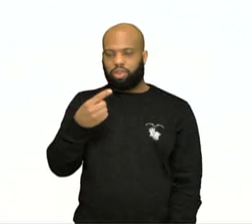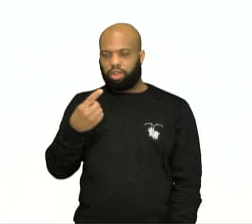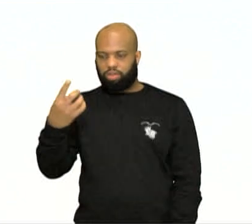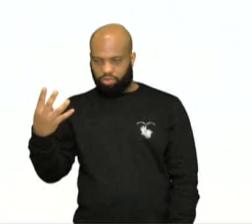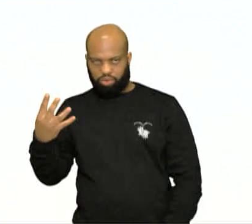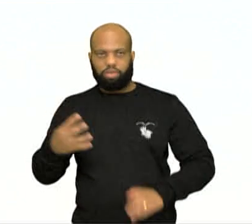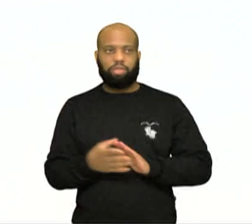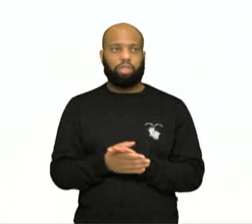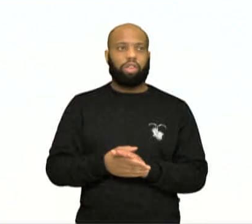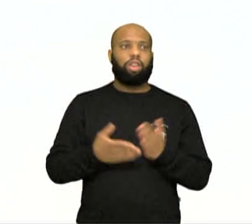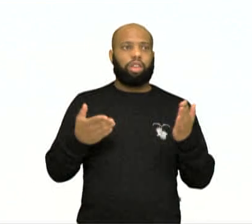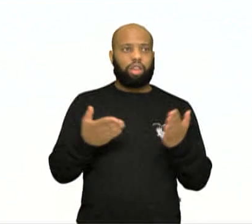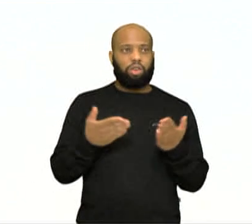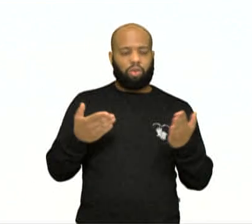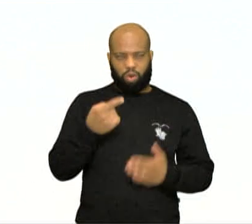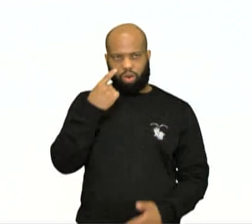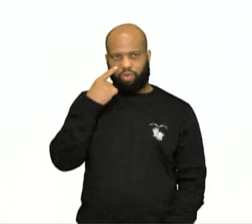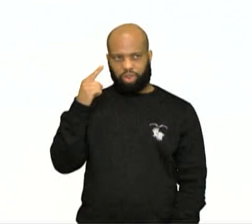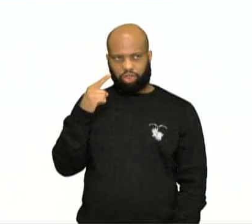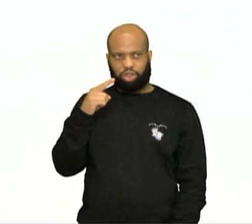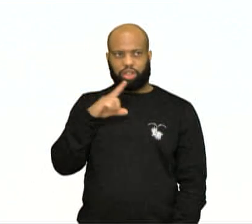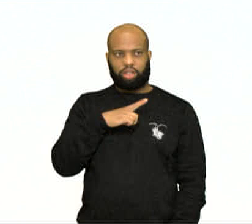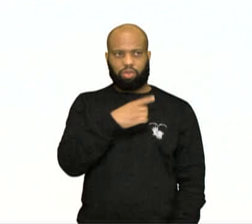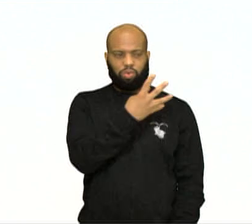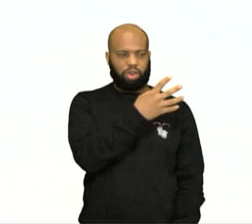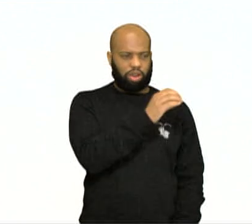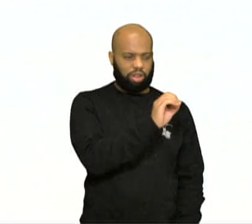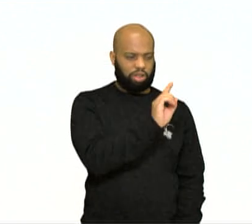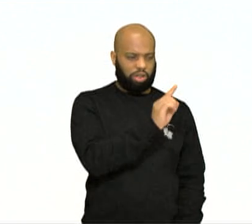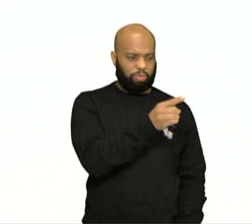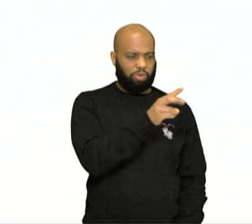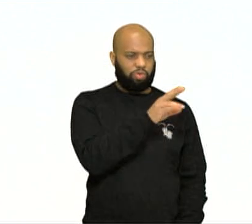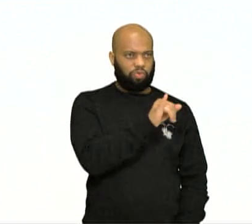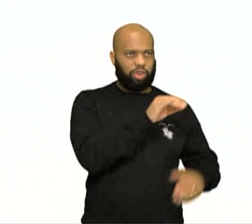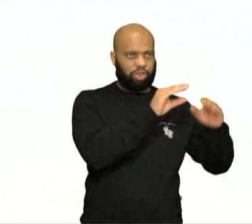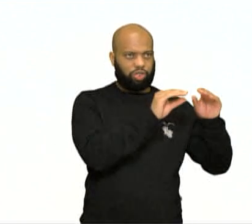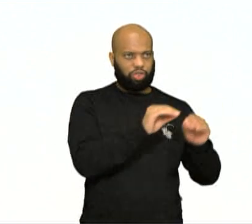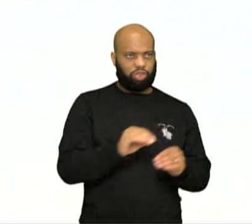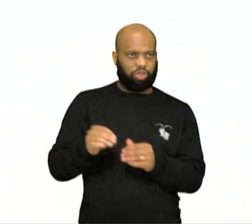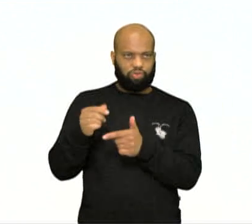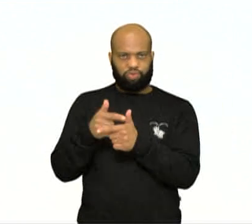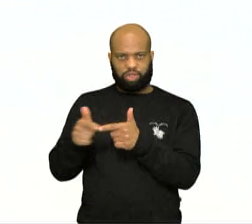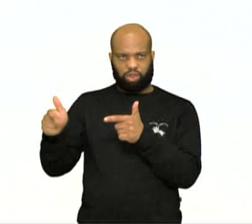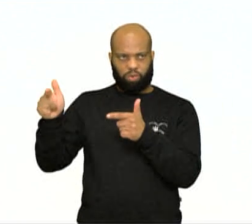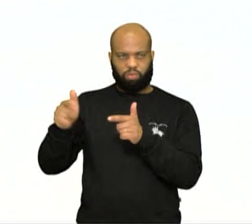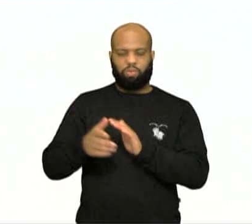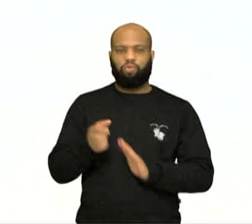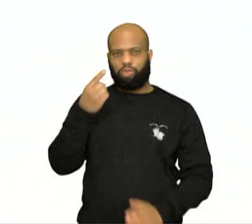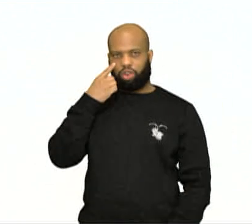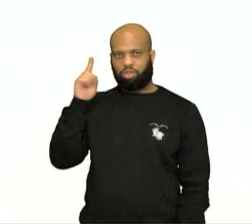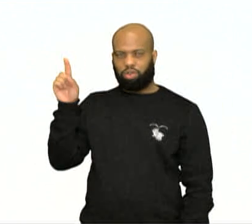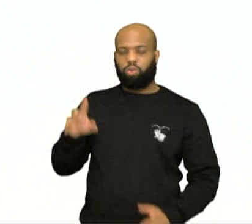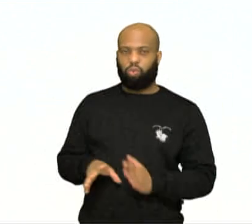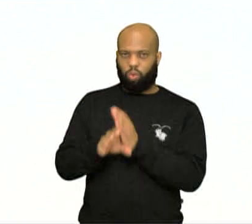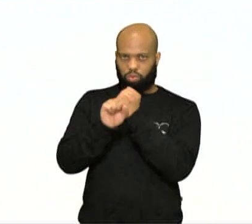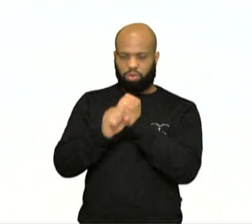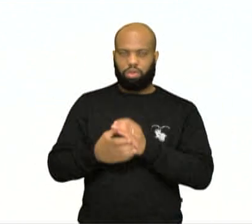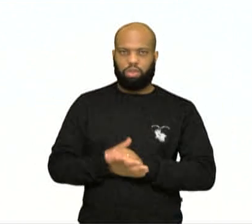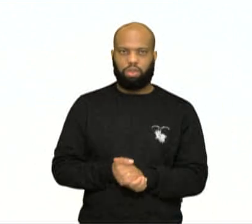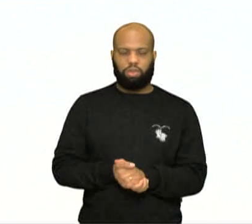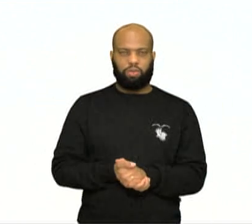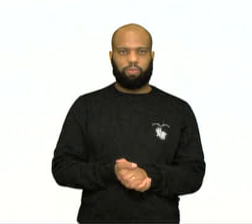3,14. Vamos passar dividindo 40 mil, ou seja, o raio da Terra é aproximadamente, aqui a gente está usando